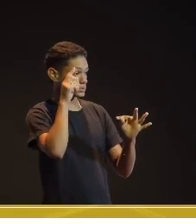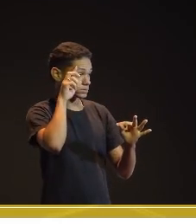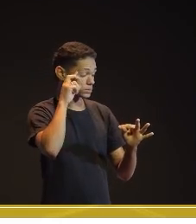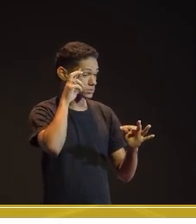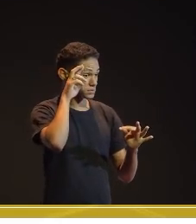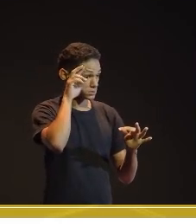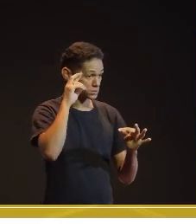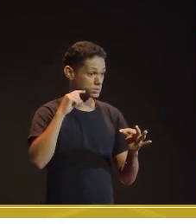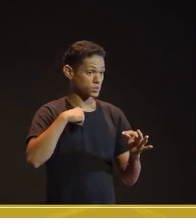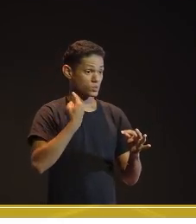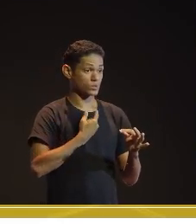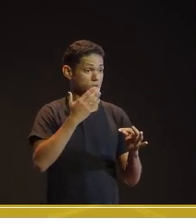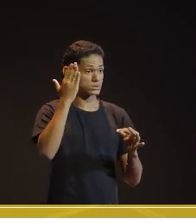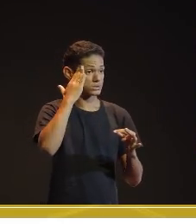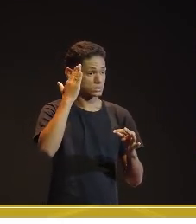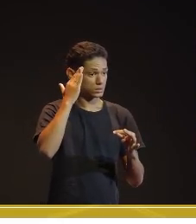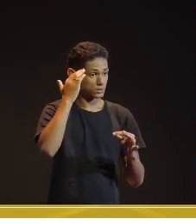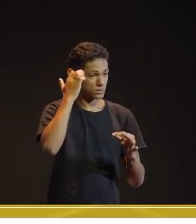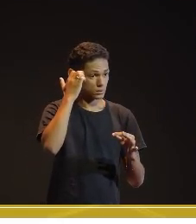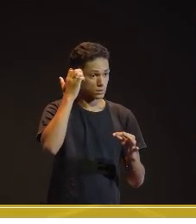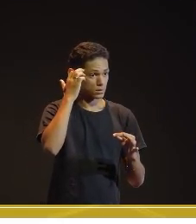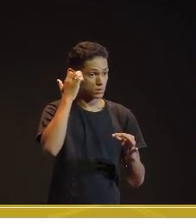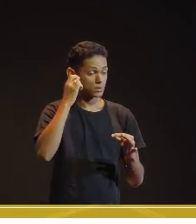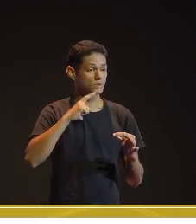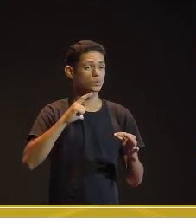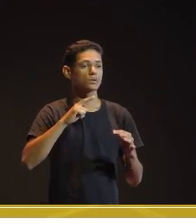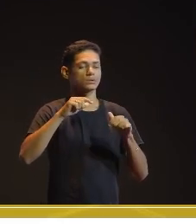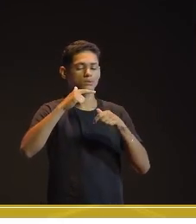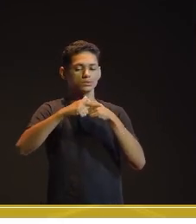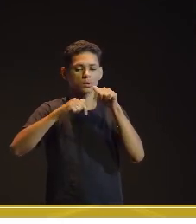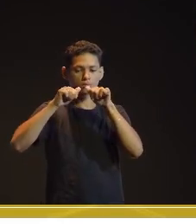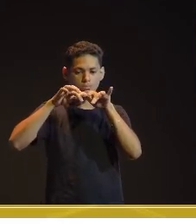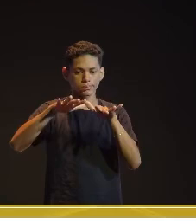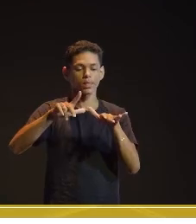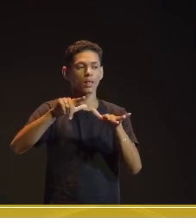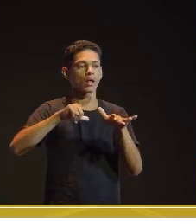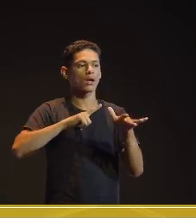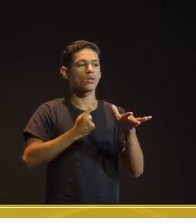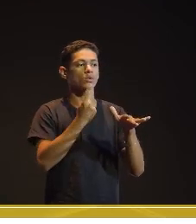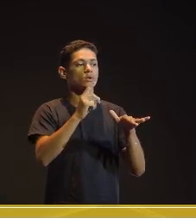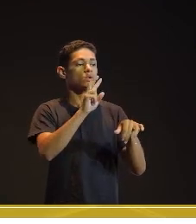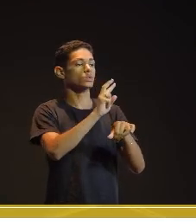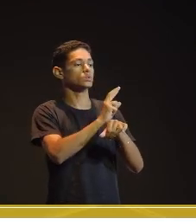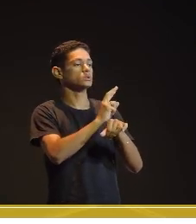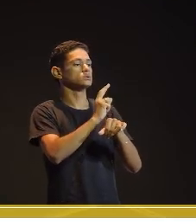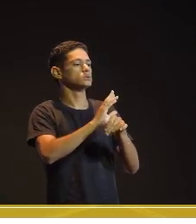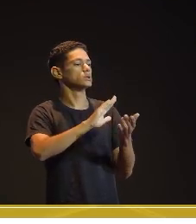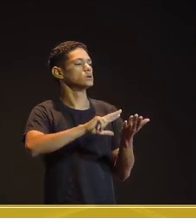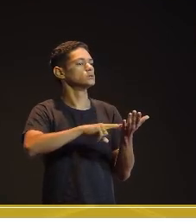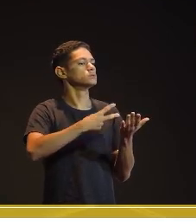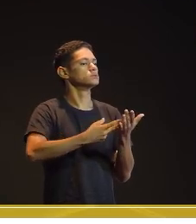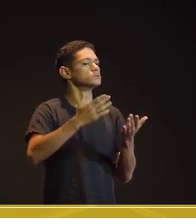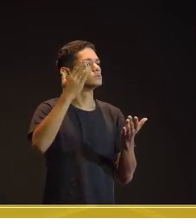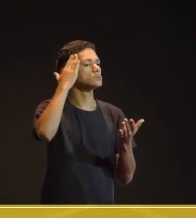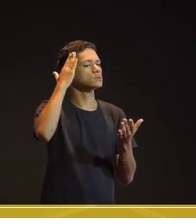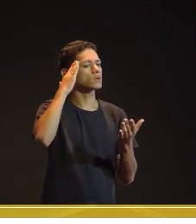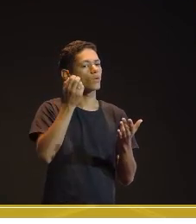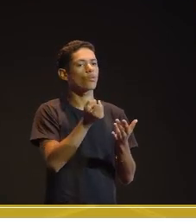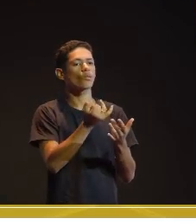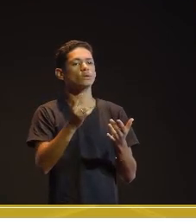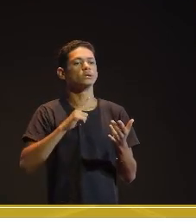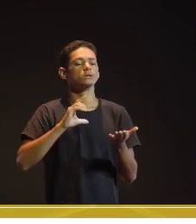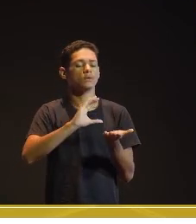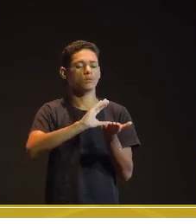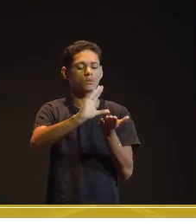gente entendeu, e eu entendo que o próximo passo no mercado de geração distribuída vai ser cuidar, entender e interpretar a imensa quantidade